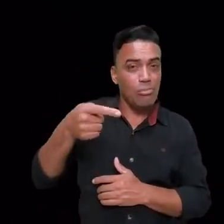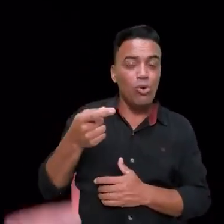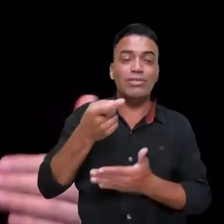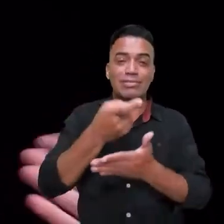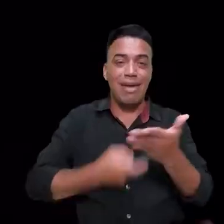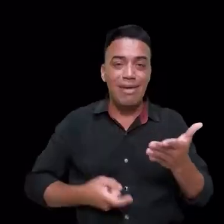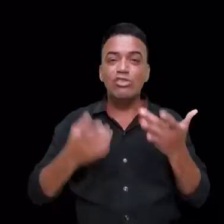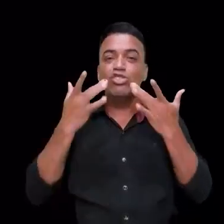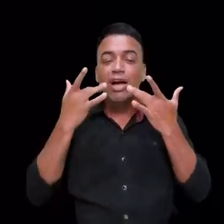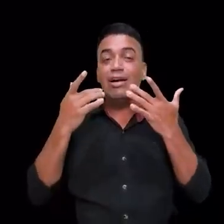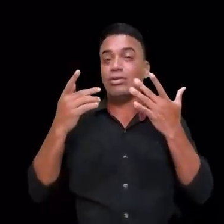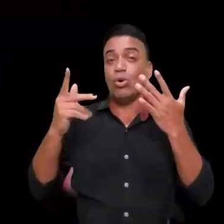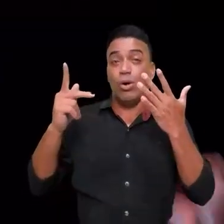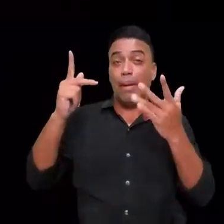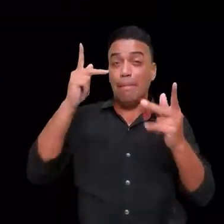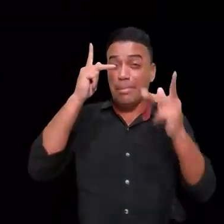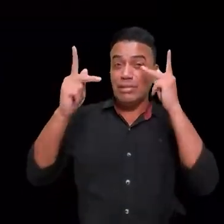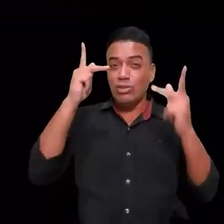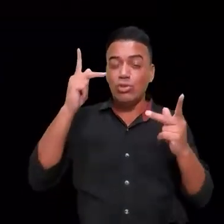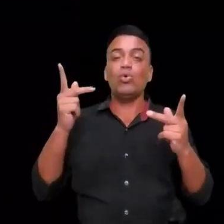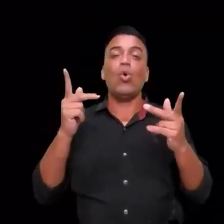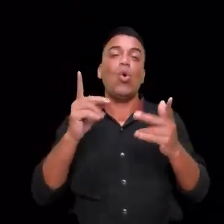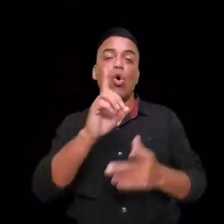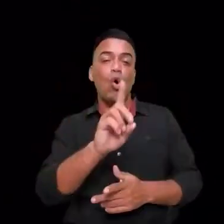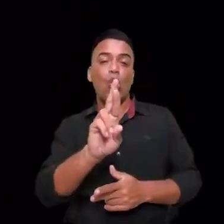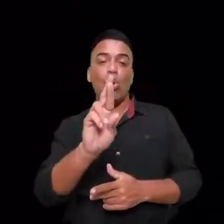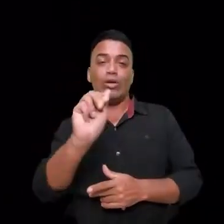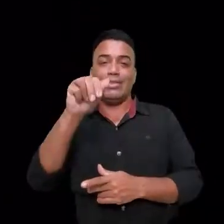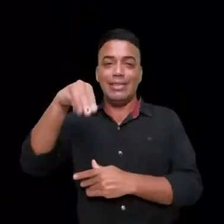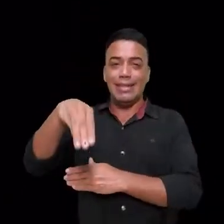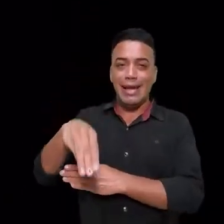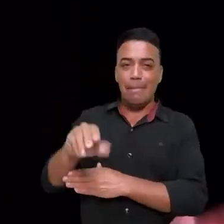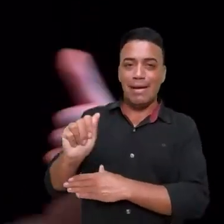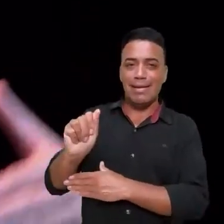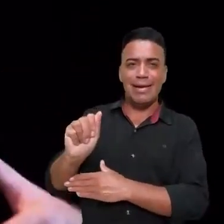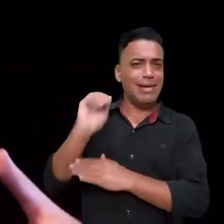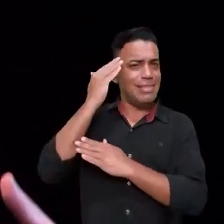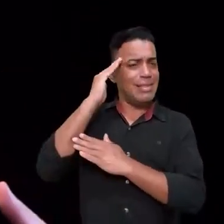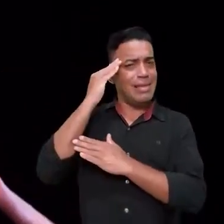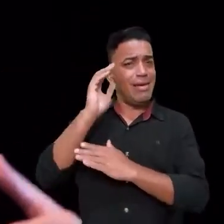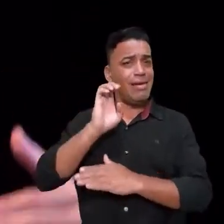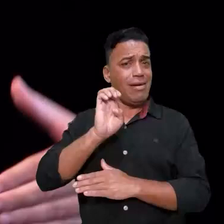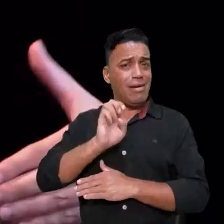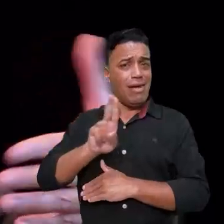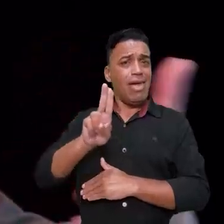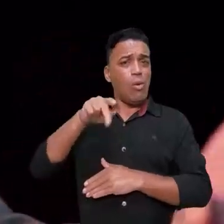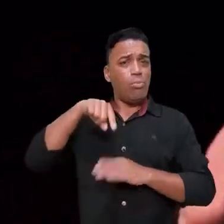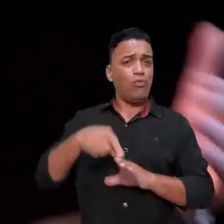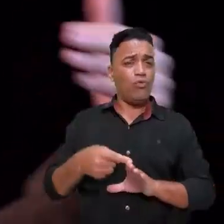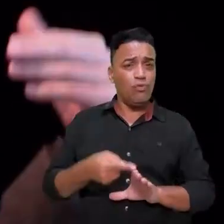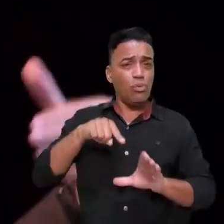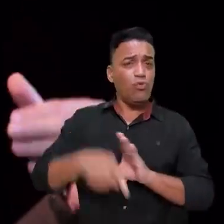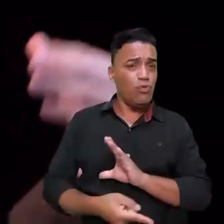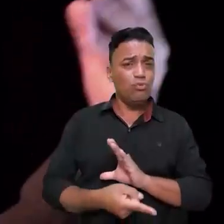dramaturgia, entendendo o psicodrama, a teoria dos papéis, isso ajudou também a entender que há um eu mais profundo e que tenho todos os